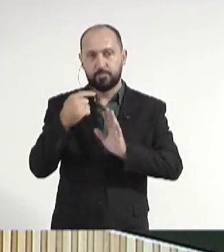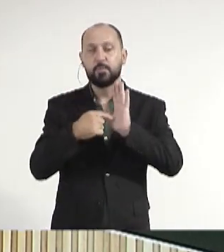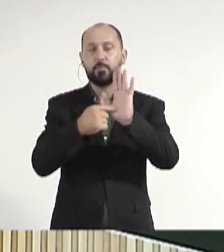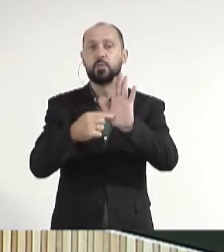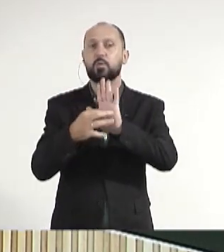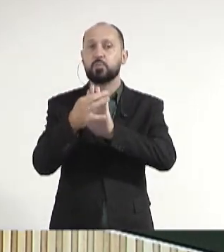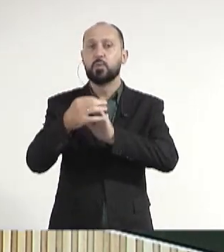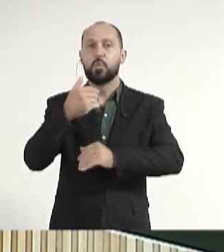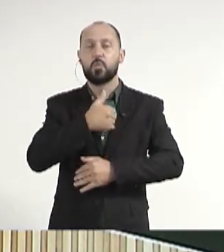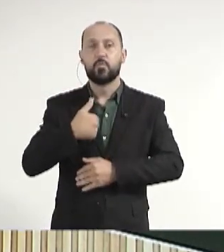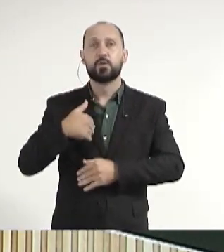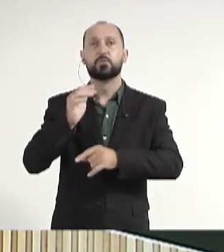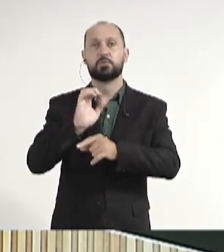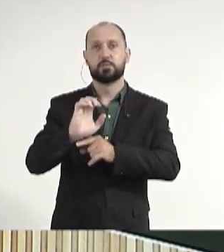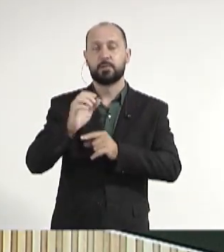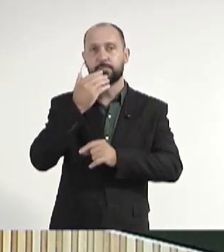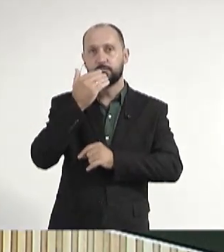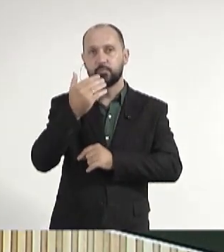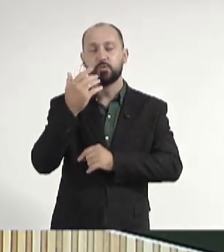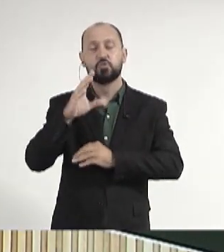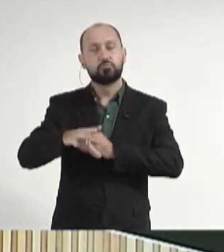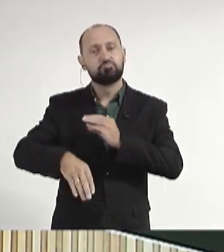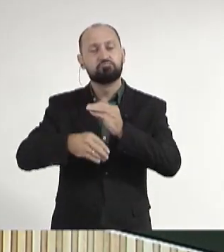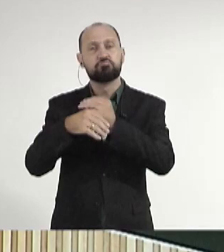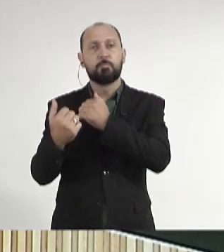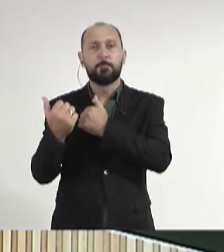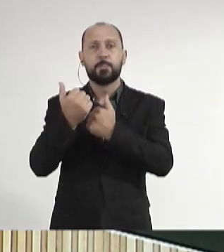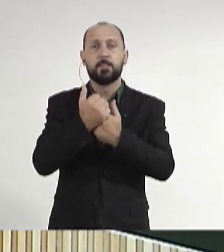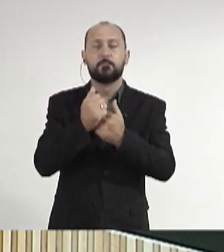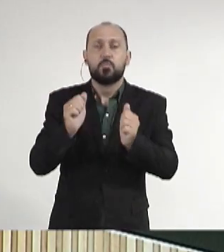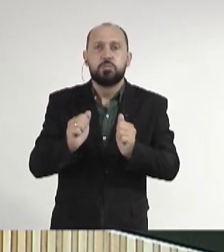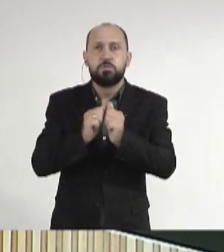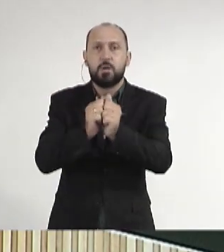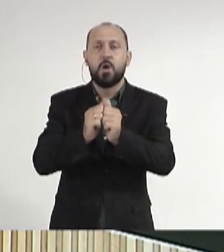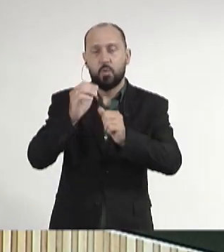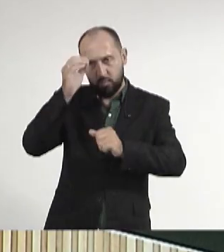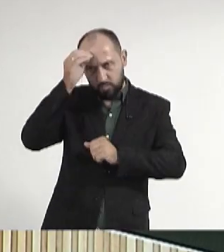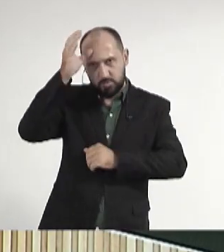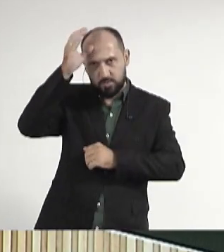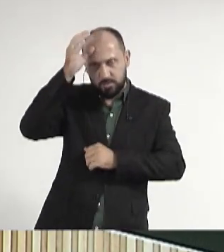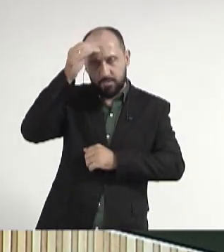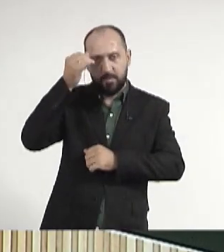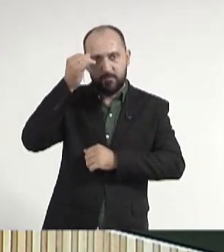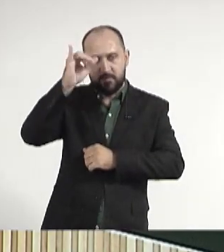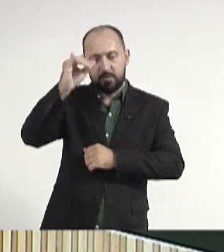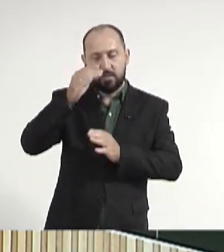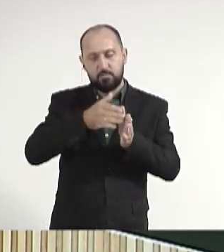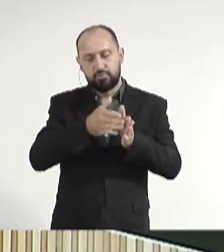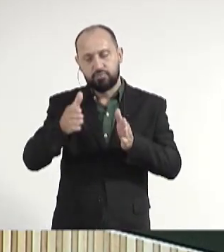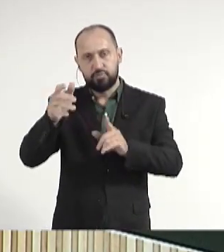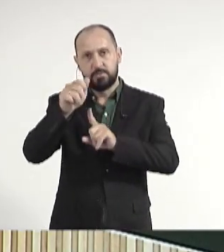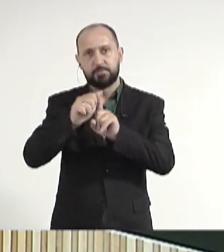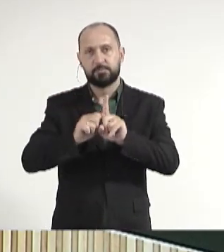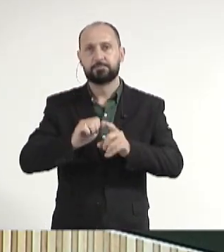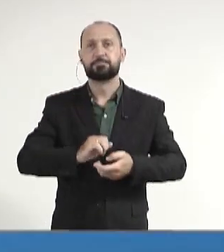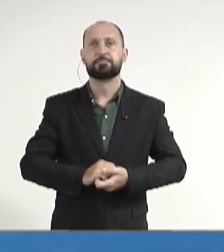apresentou uma indicação ao governo do estado pedindo reforço nas ações de conscientização e prevenção ao longo desse